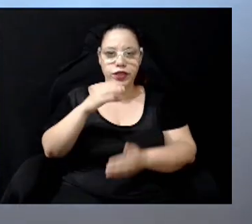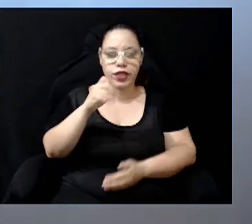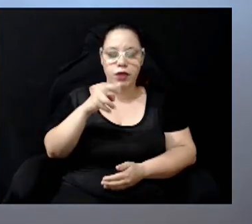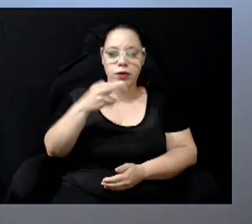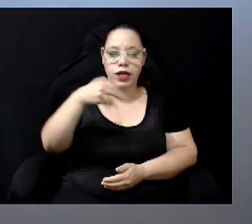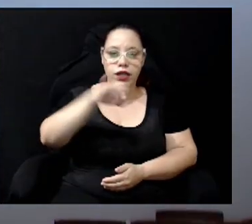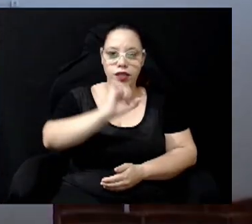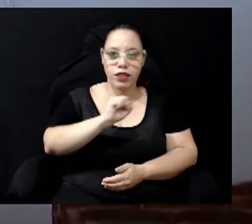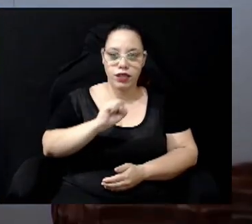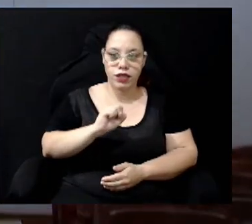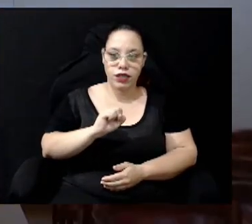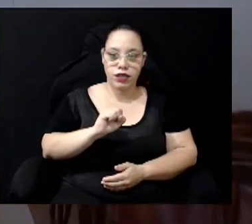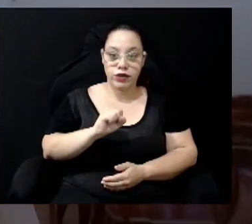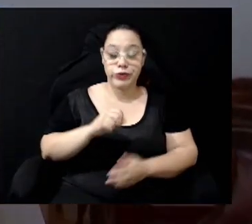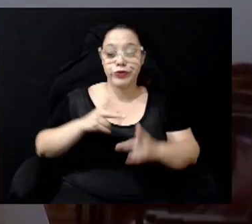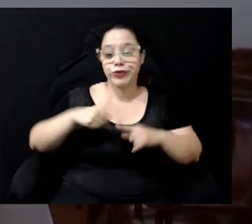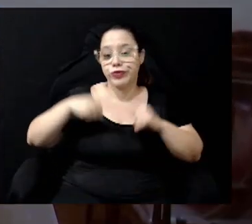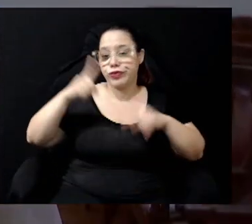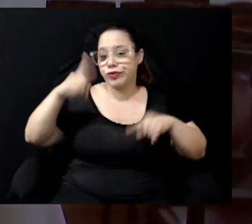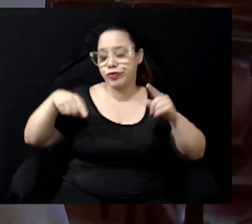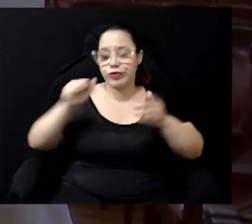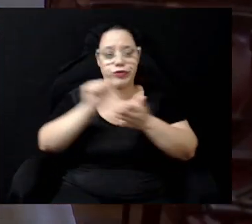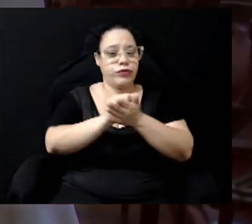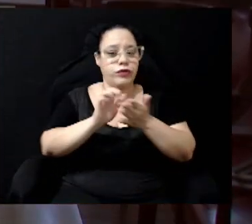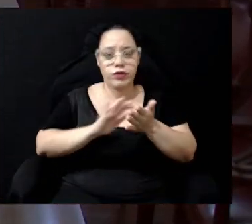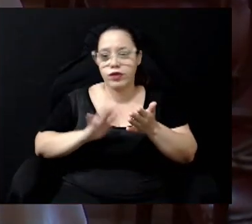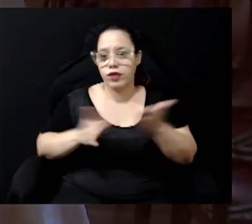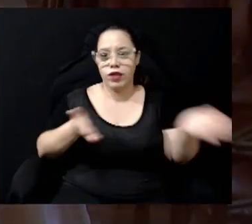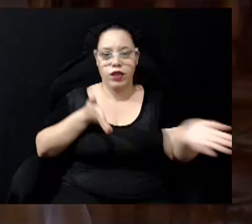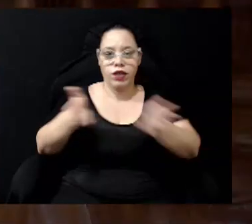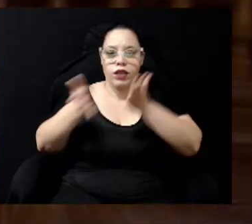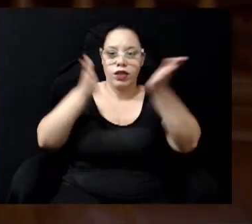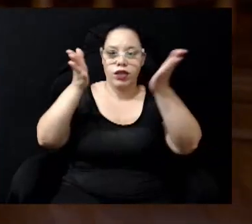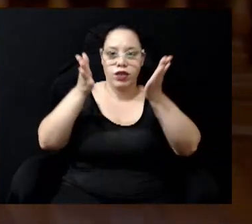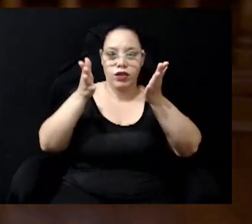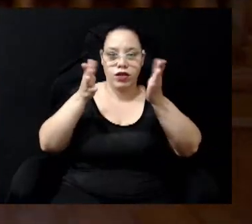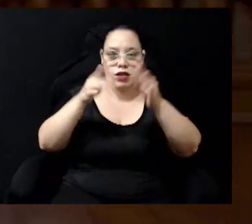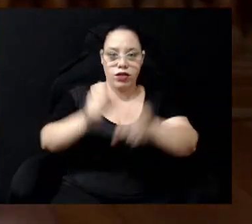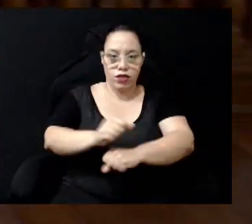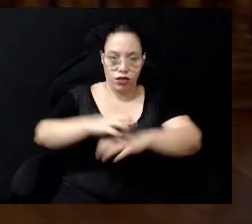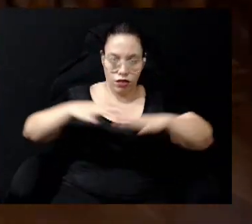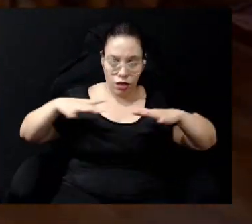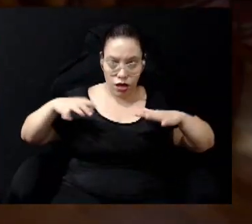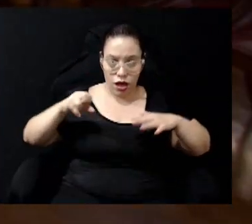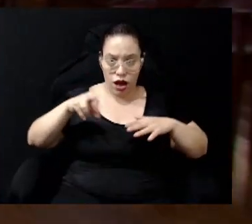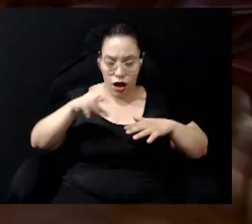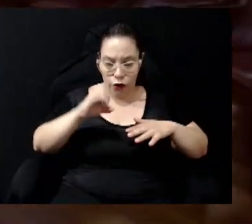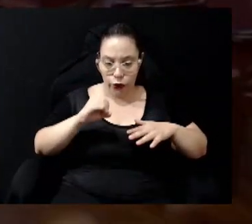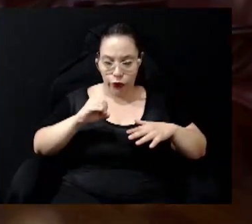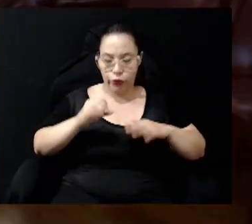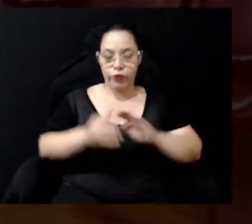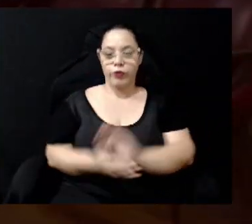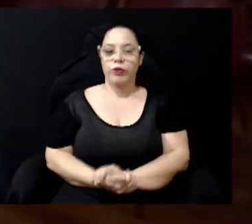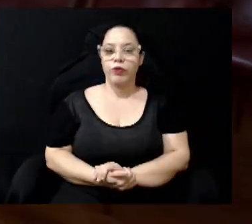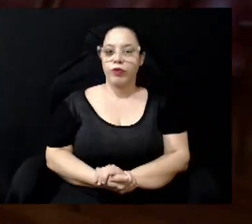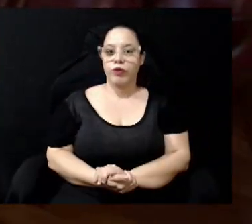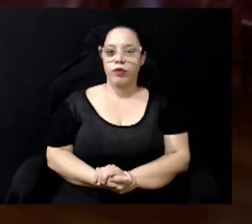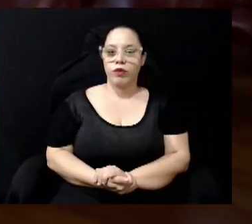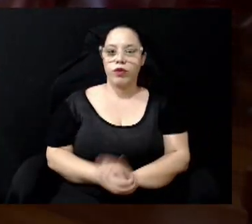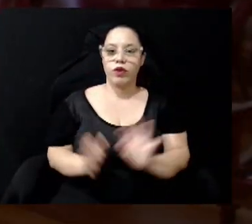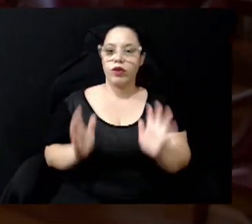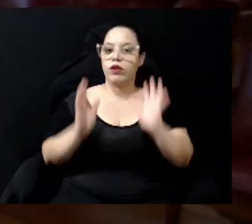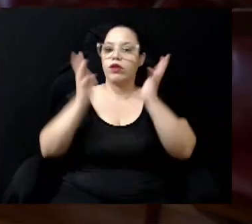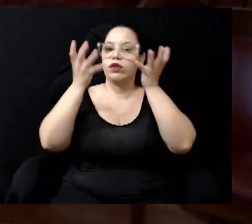são diversas as atividades promovidas no Auditório Lauro Péricles Gonçalves, como eventos